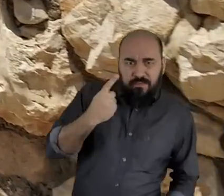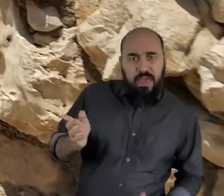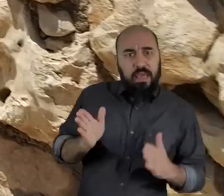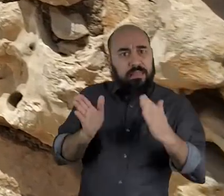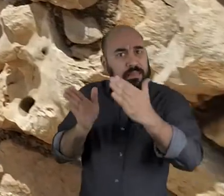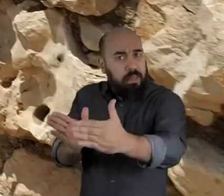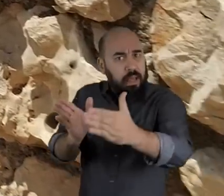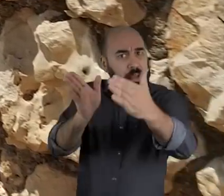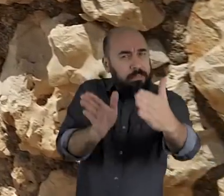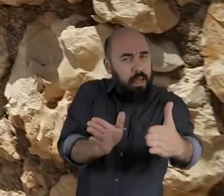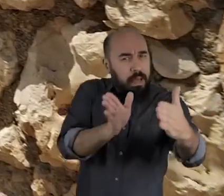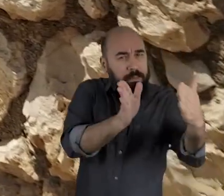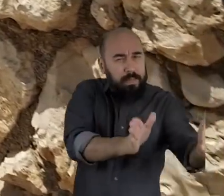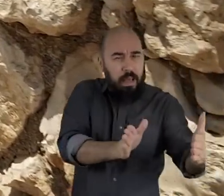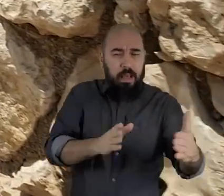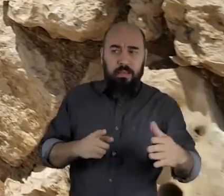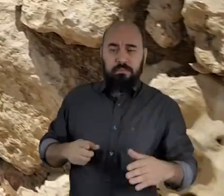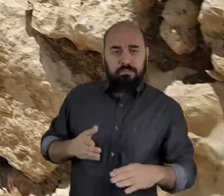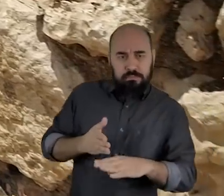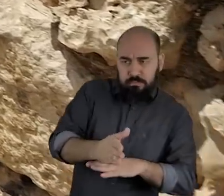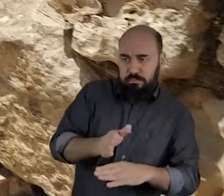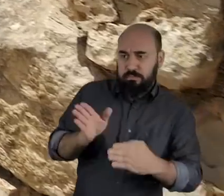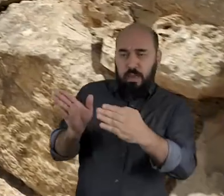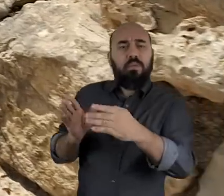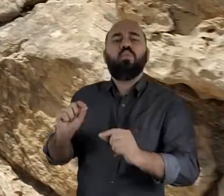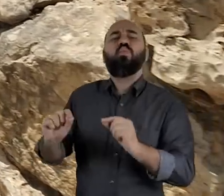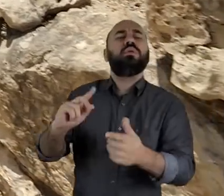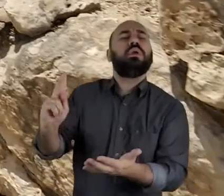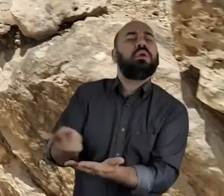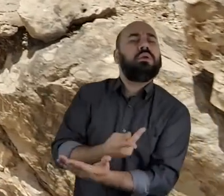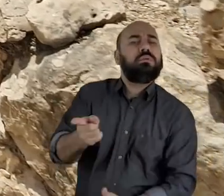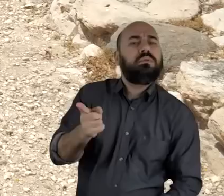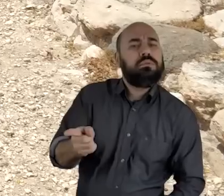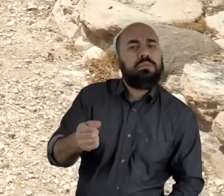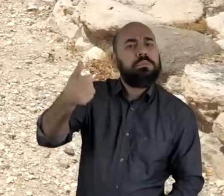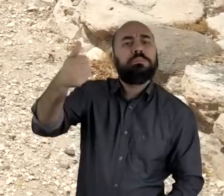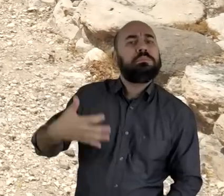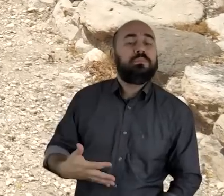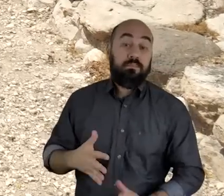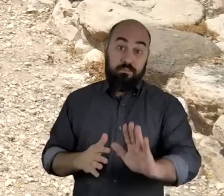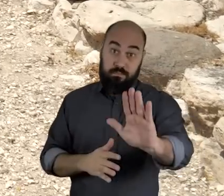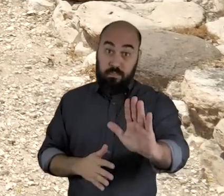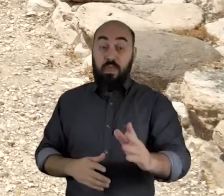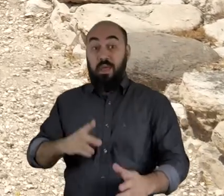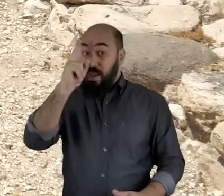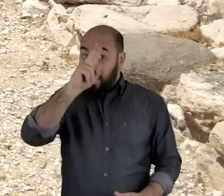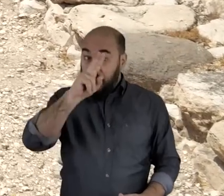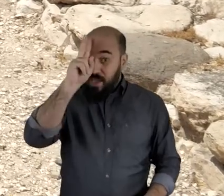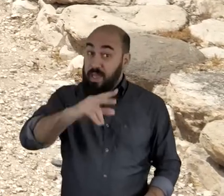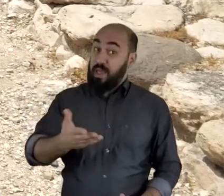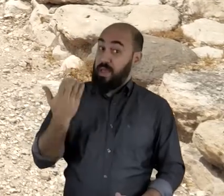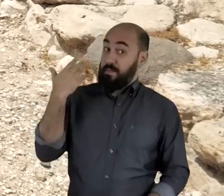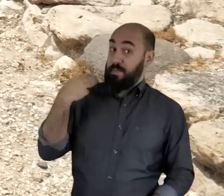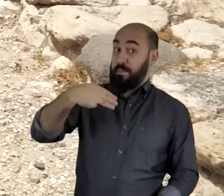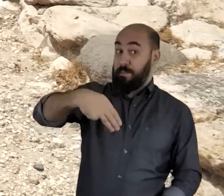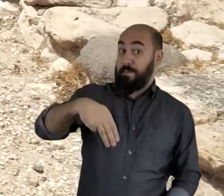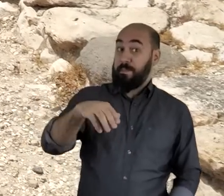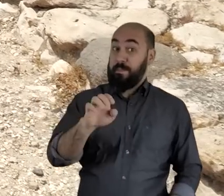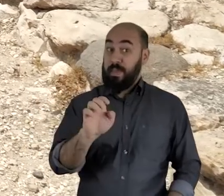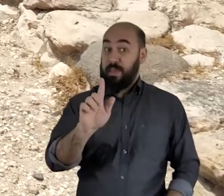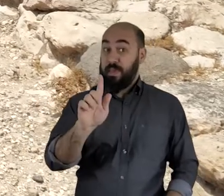Bom, antes de entrar na descrição do que é esse lugar, o que funcionava aqui, eu quero lembrar a você que nós vimos uma estrutura